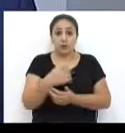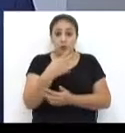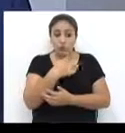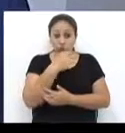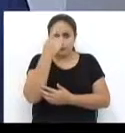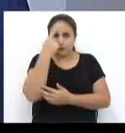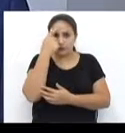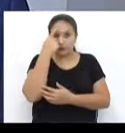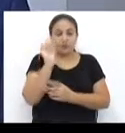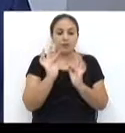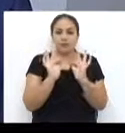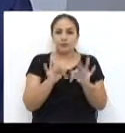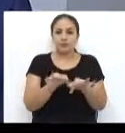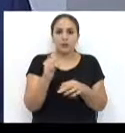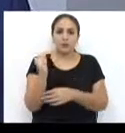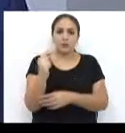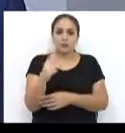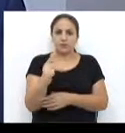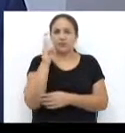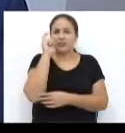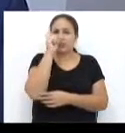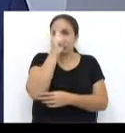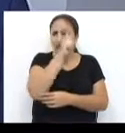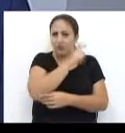ela vai acabar com a aposentadoria. Vão ser